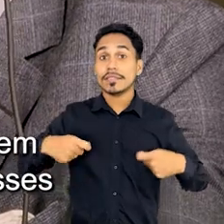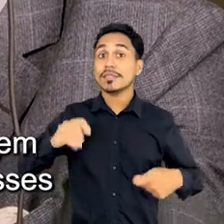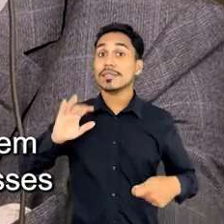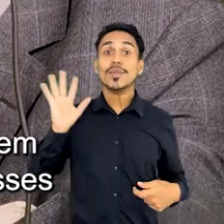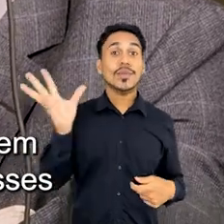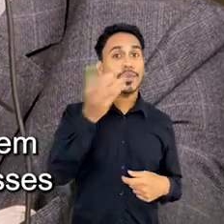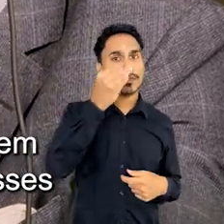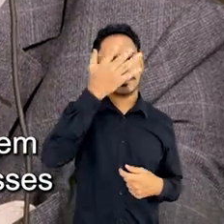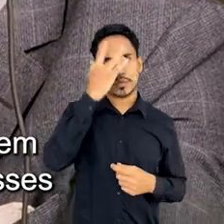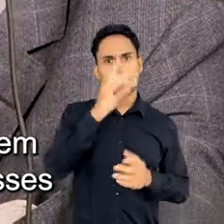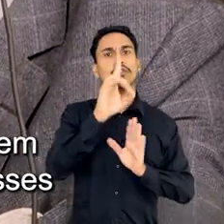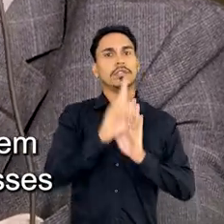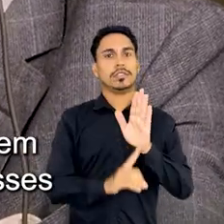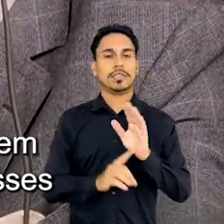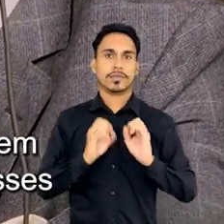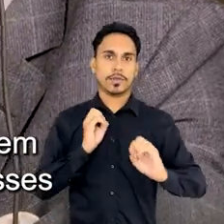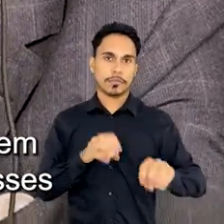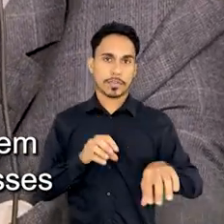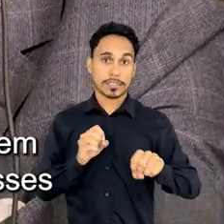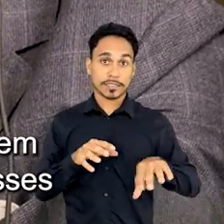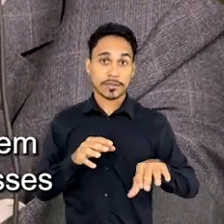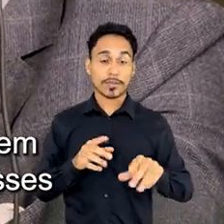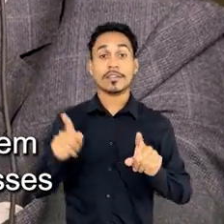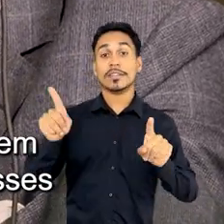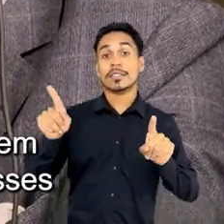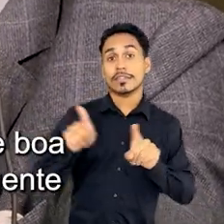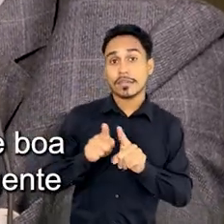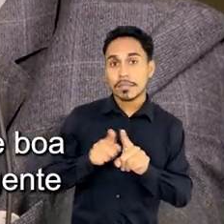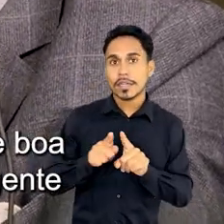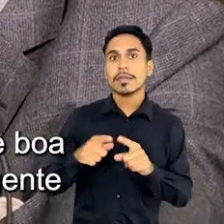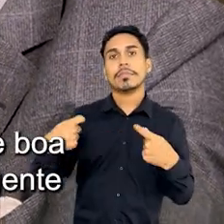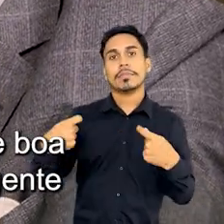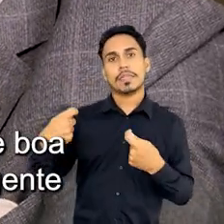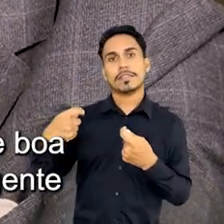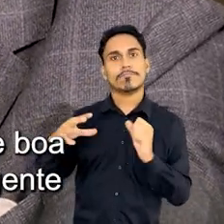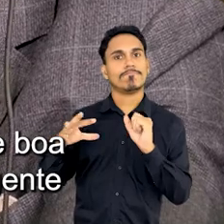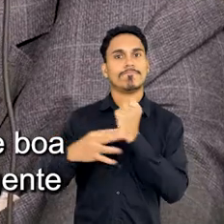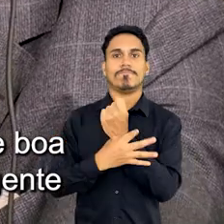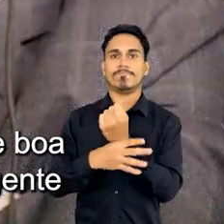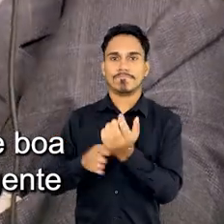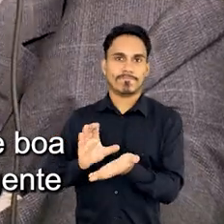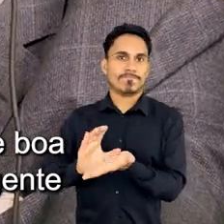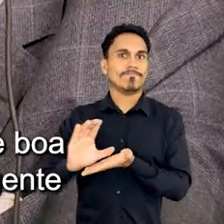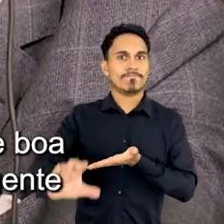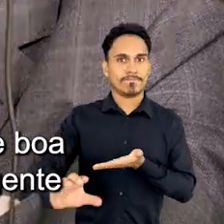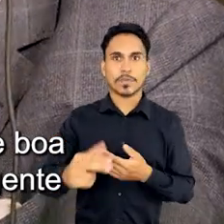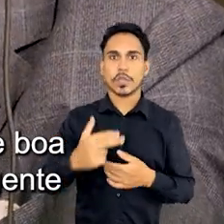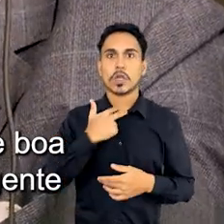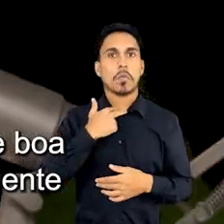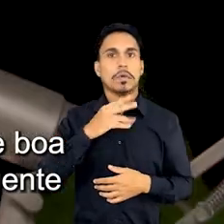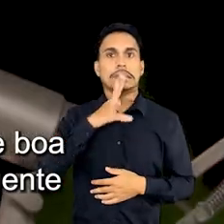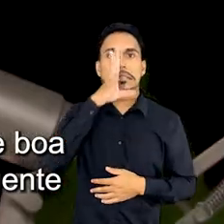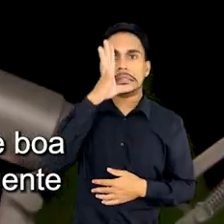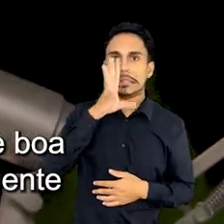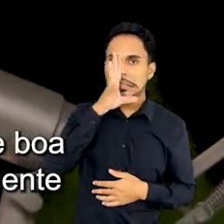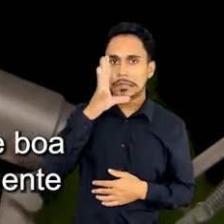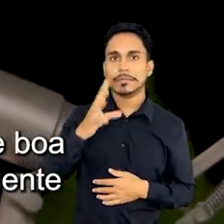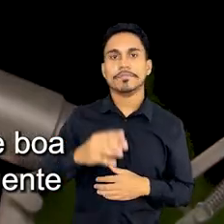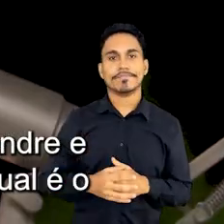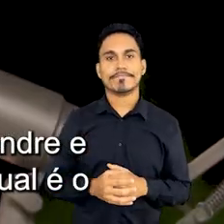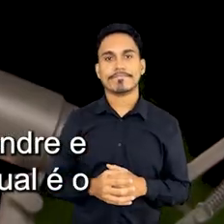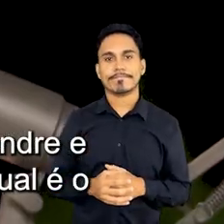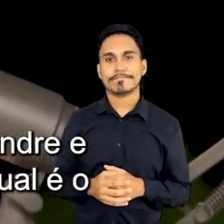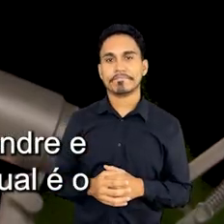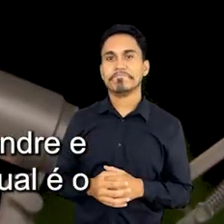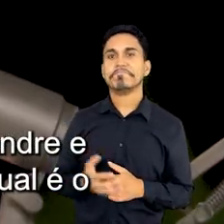educação especial para todos mas é óbvio que ele tem que ter um quadro muito próprio para garantir isso equipamentos e investimentos Não é questão de boa vontade ou de improviso perfeitamente